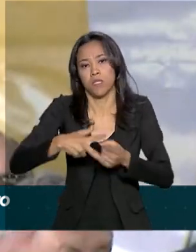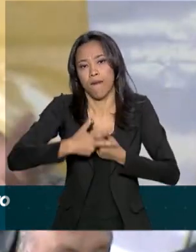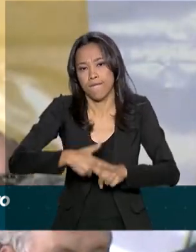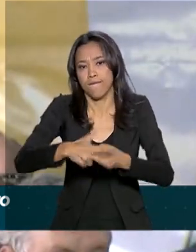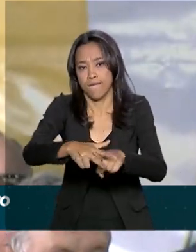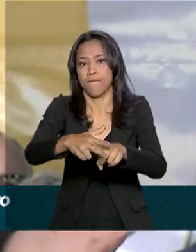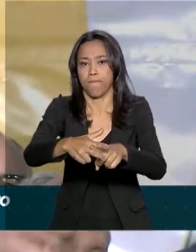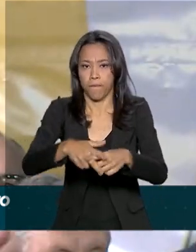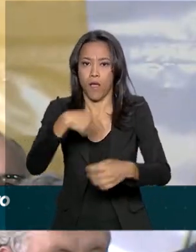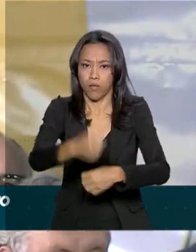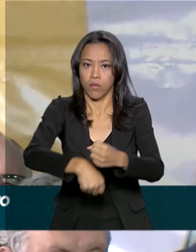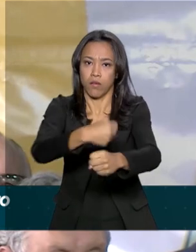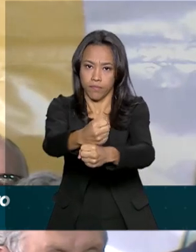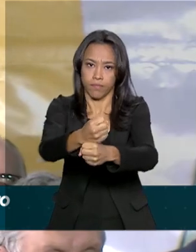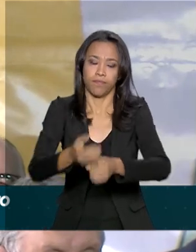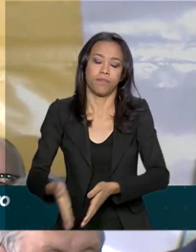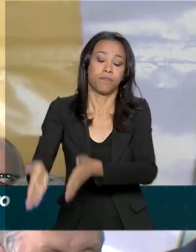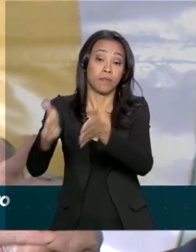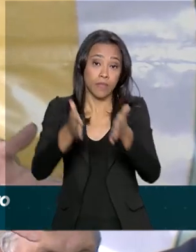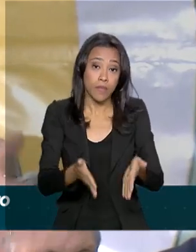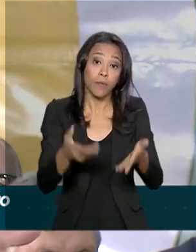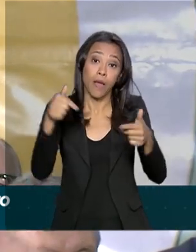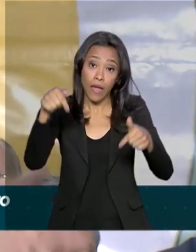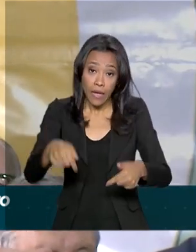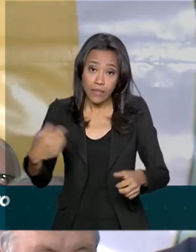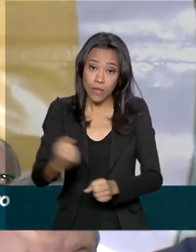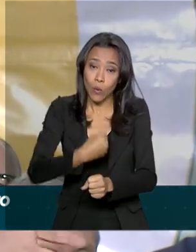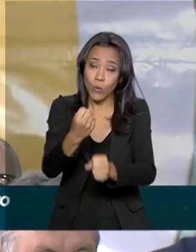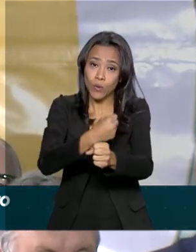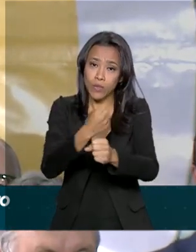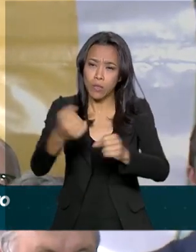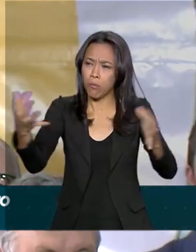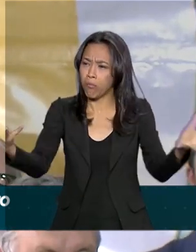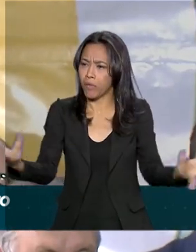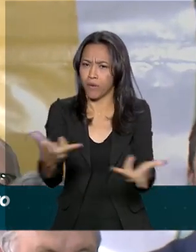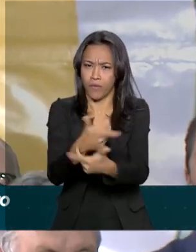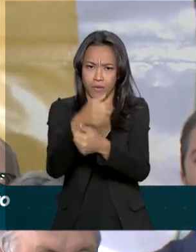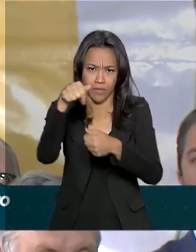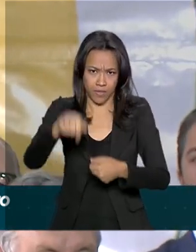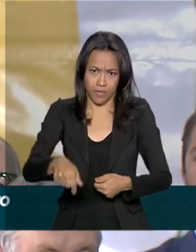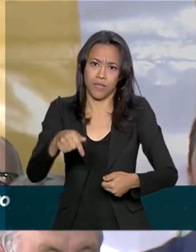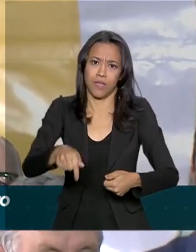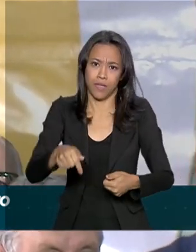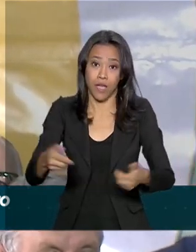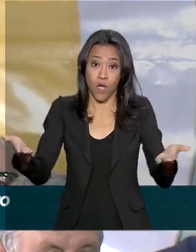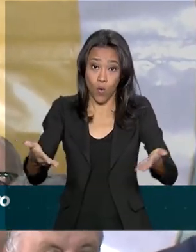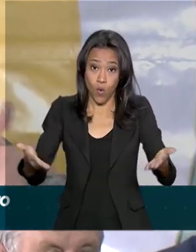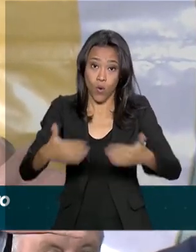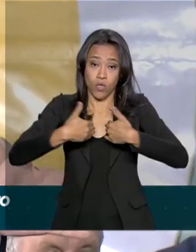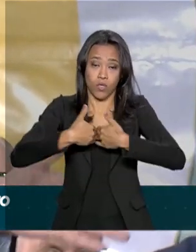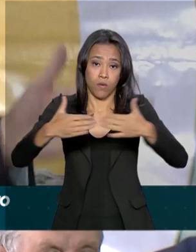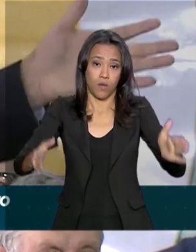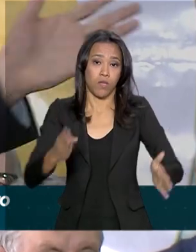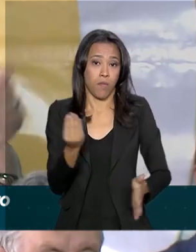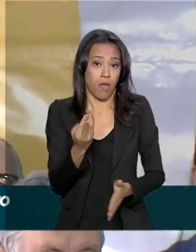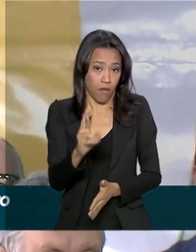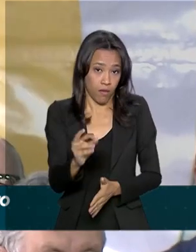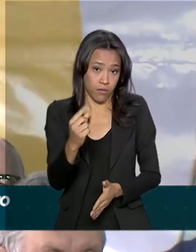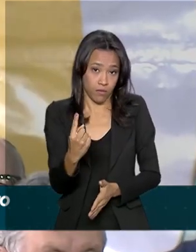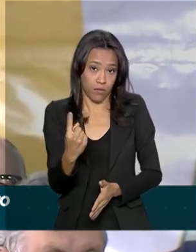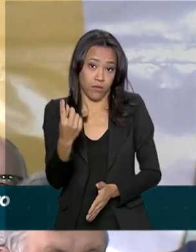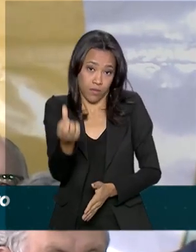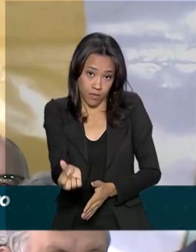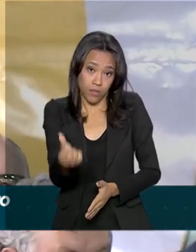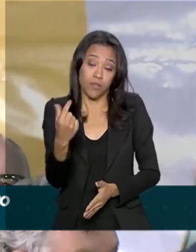Grande do Sul, afora essa obra maravilhosa aqui, essa parte dessa obra está sendo inaugurada no dia de hoje. Hoje nós agradecemos também aos